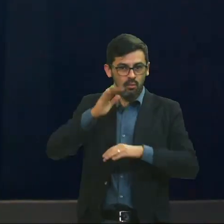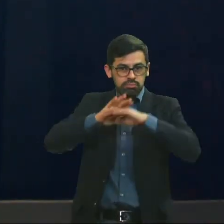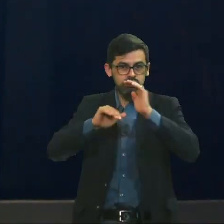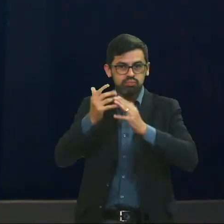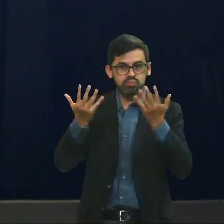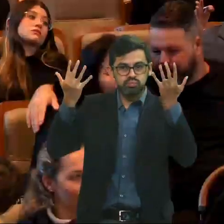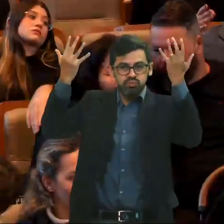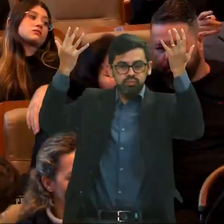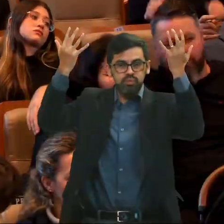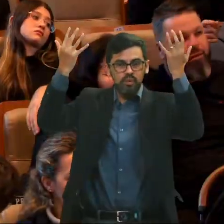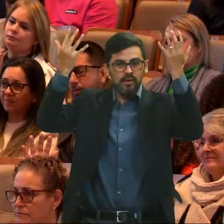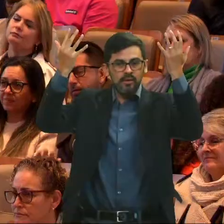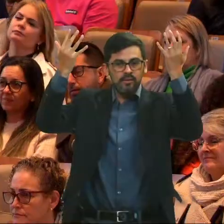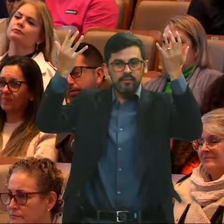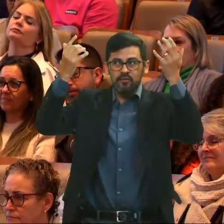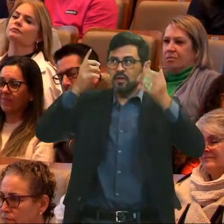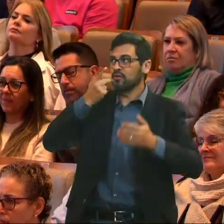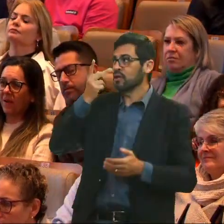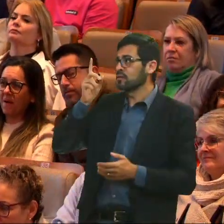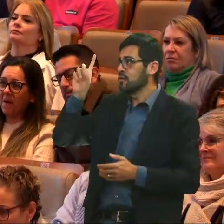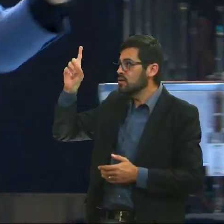Eu falei, Deus, eu queria.